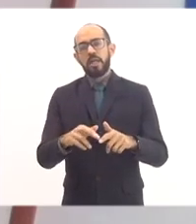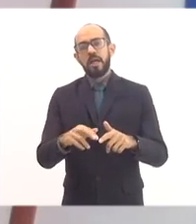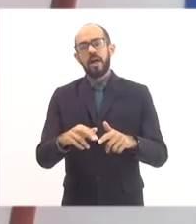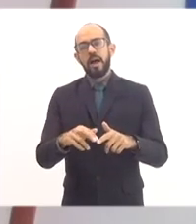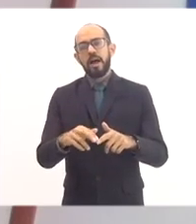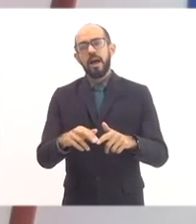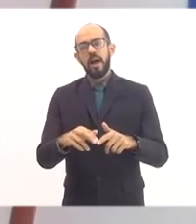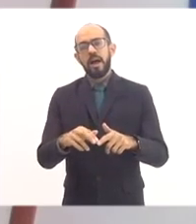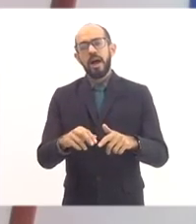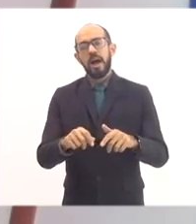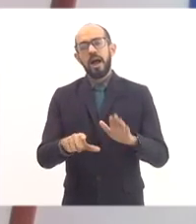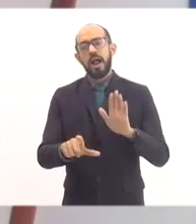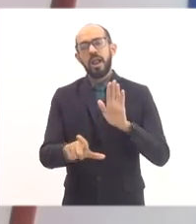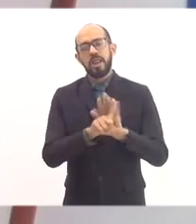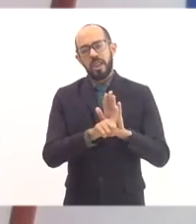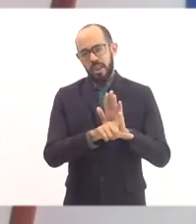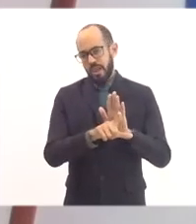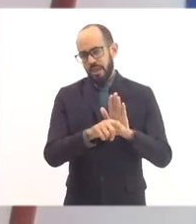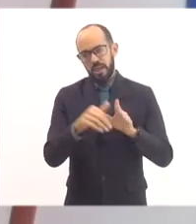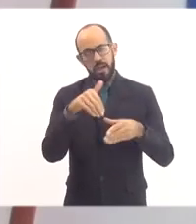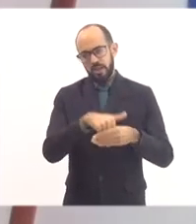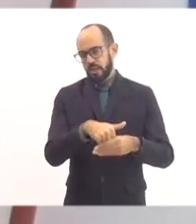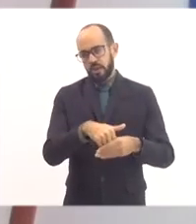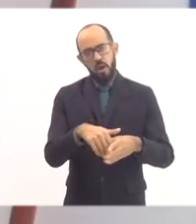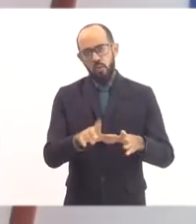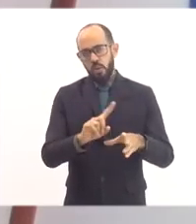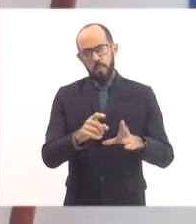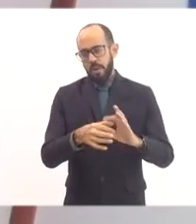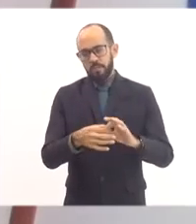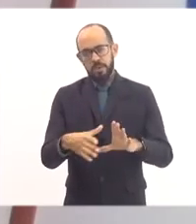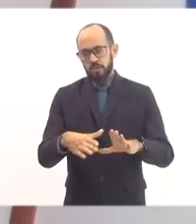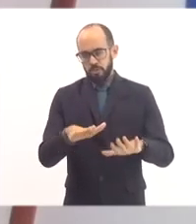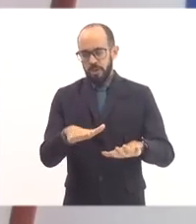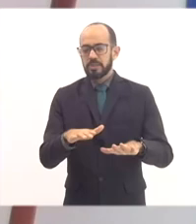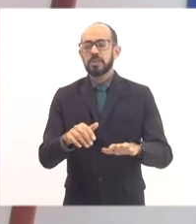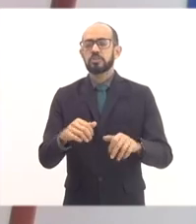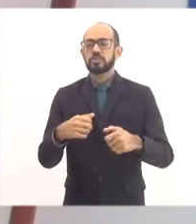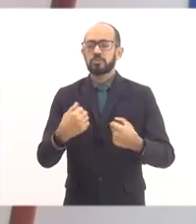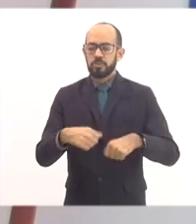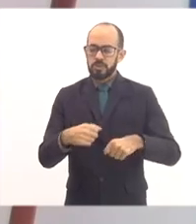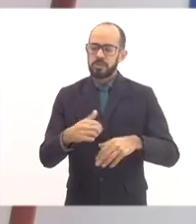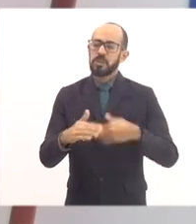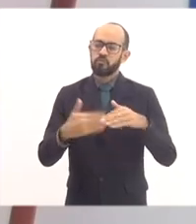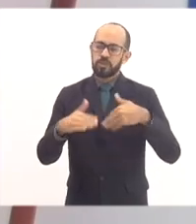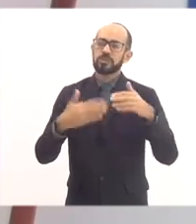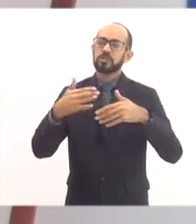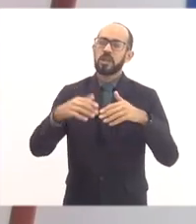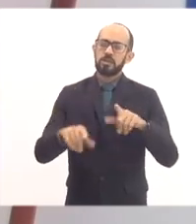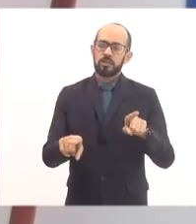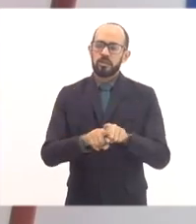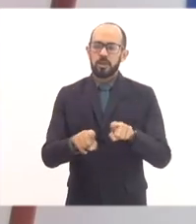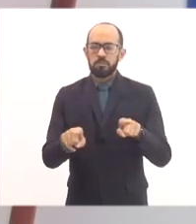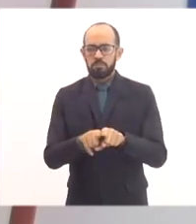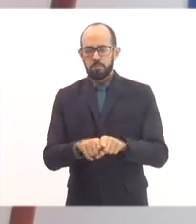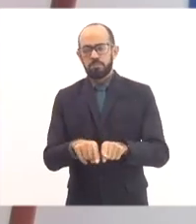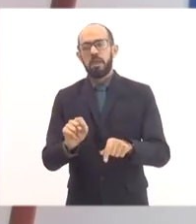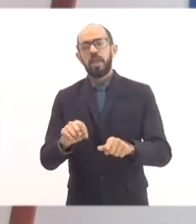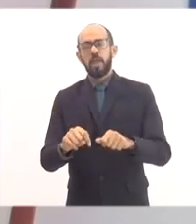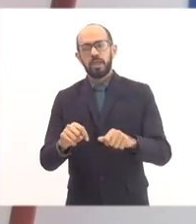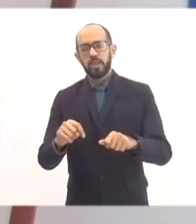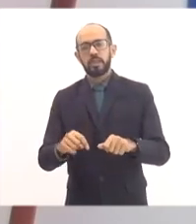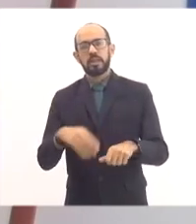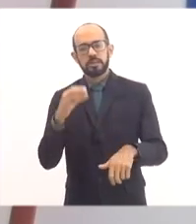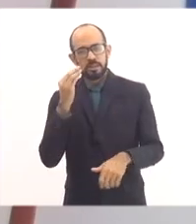Mas isso não impede que nós avancemos nas questões administrativas, que a gente possa realizar etapas do concurso, que a gente